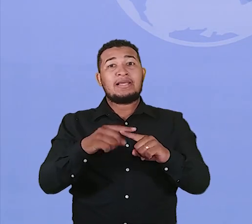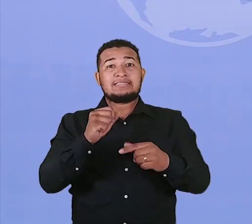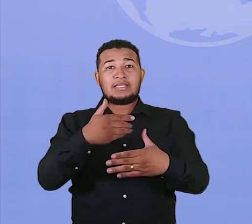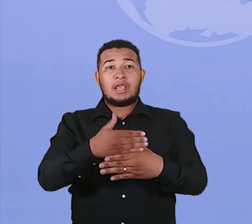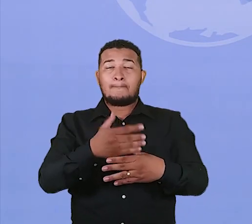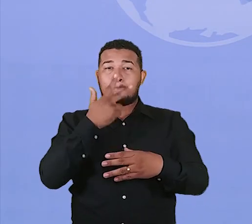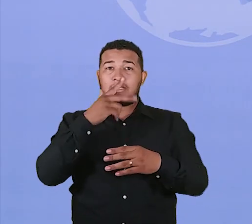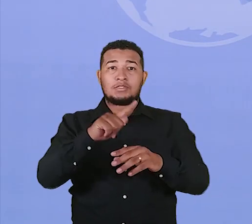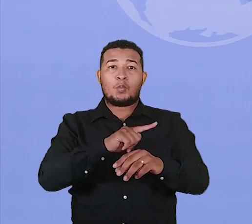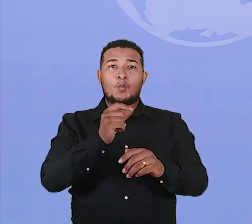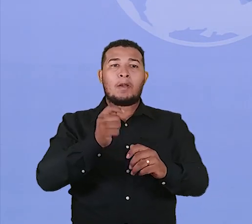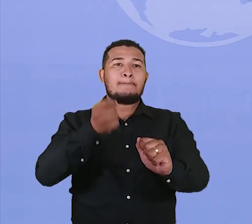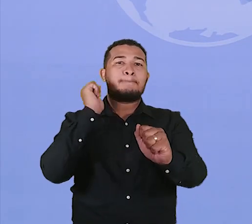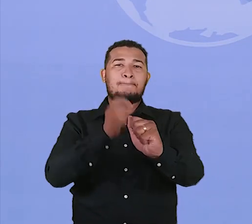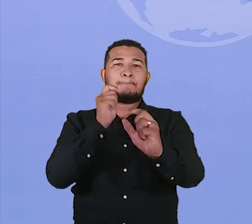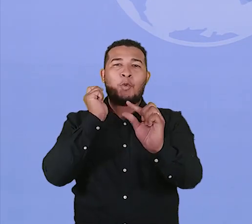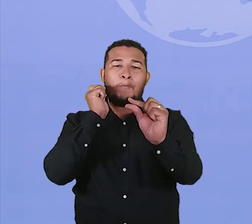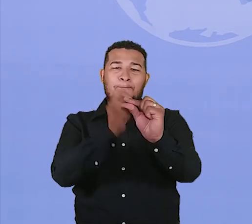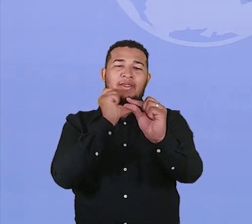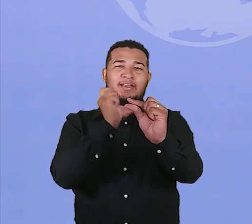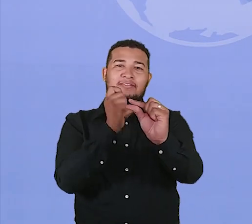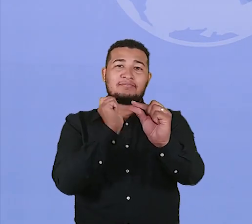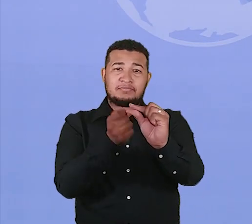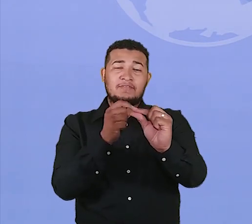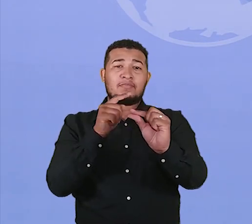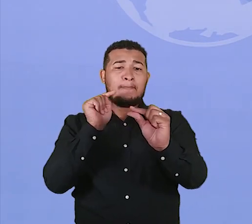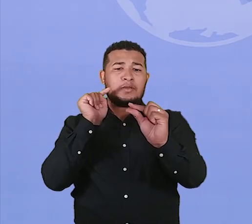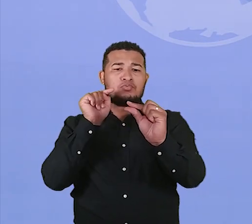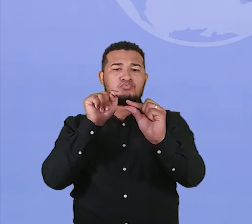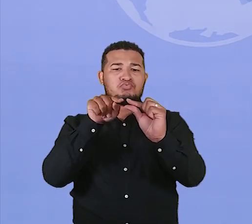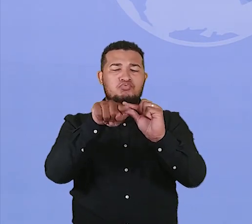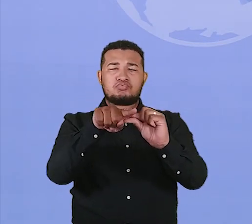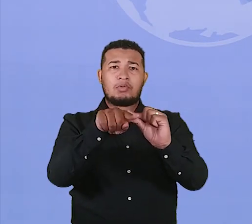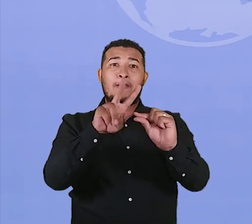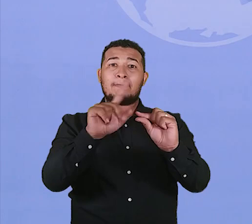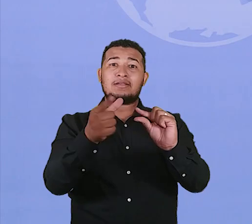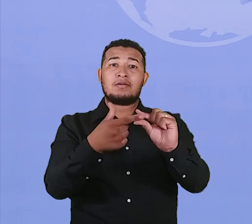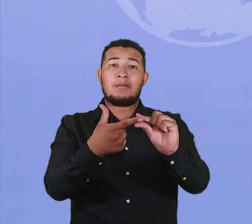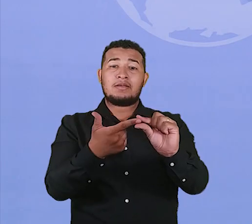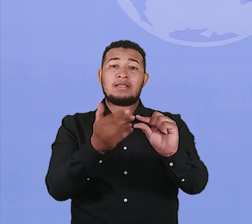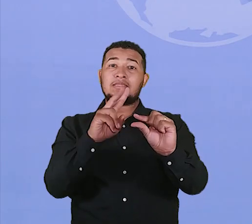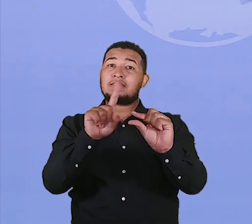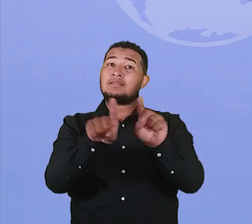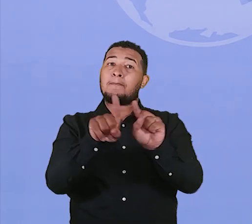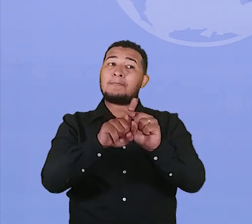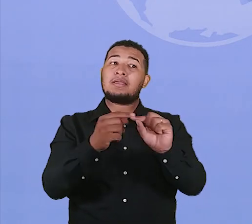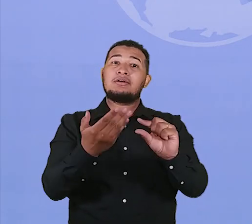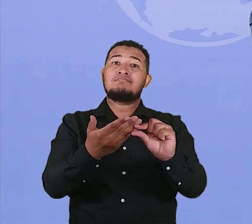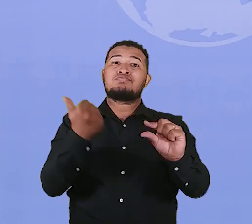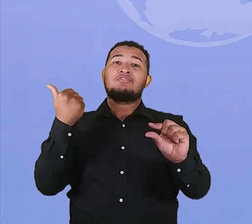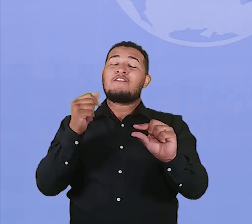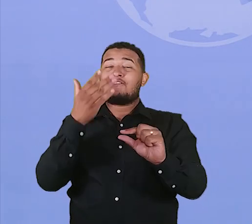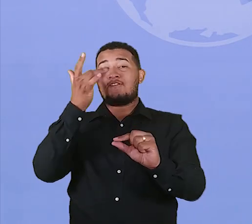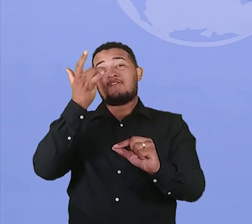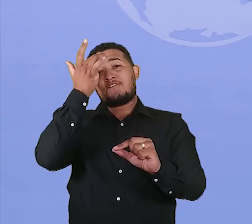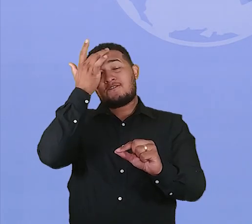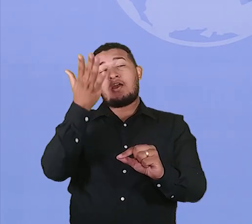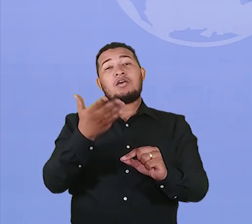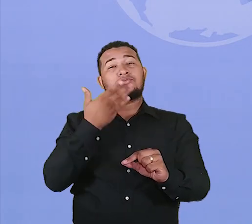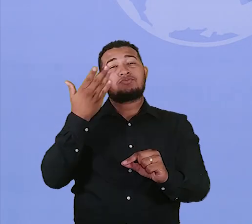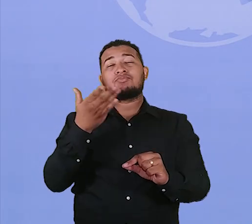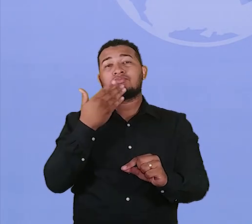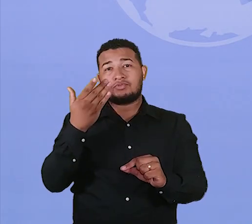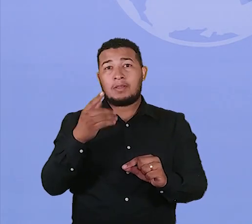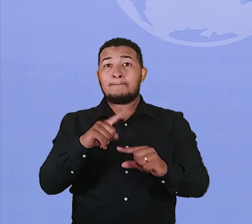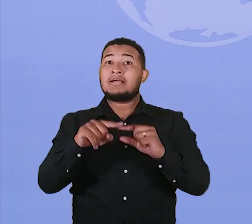fosse liso o liso é um prego né ele vai entra mas ele é mais fácil de ser retirado agora o parafuso não